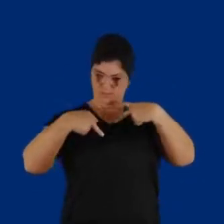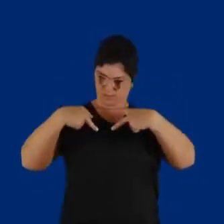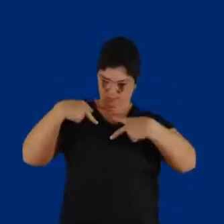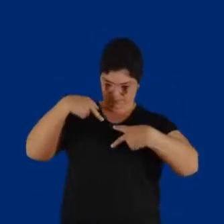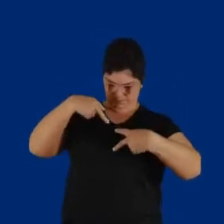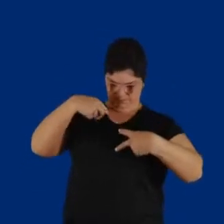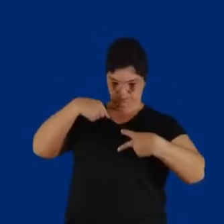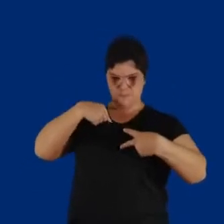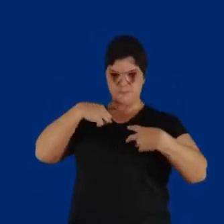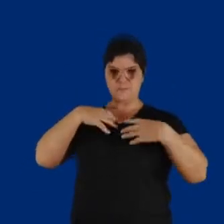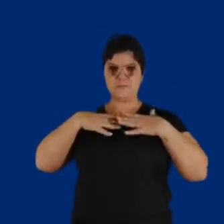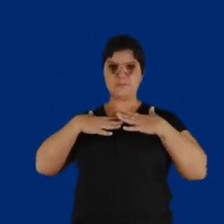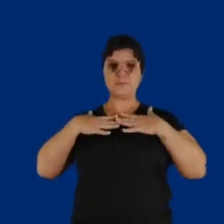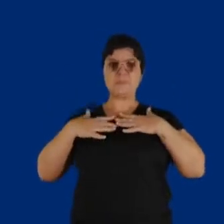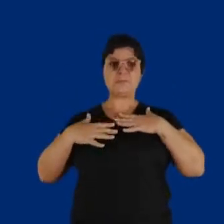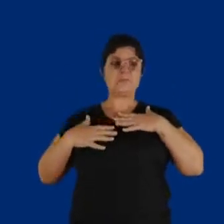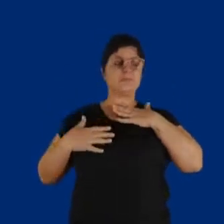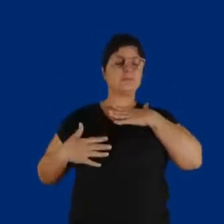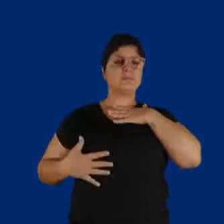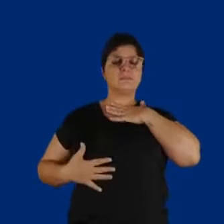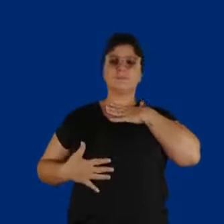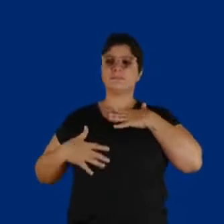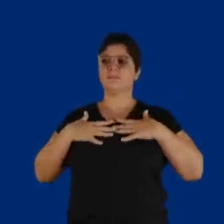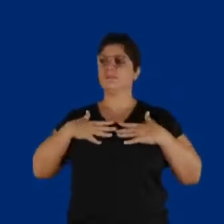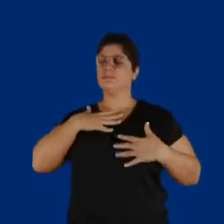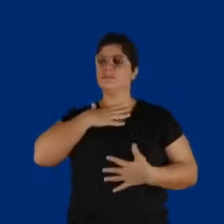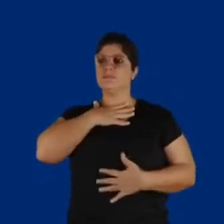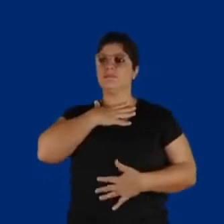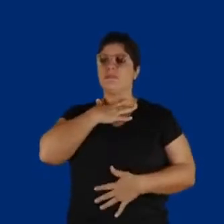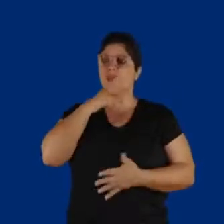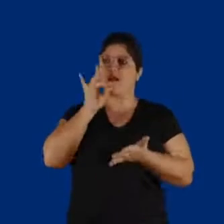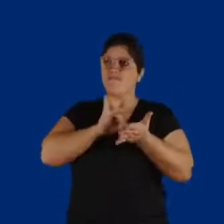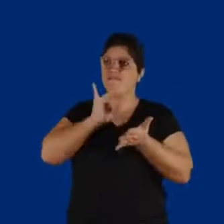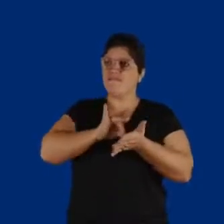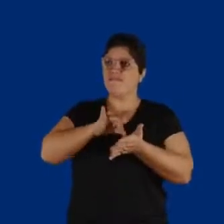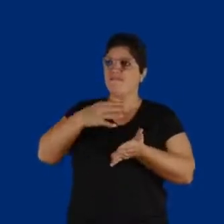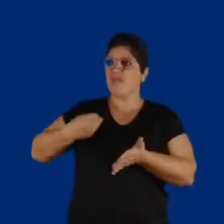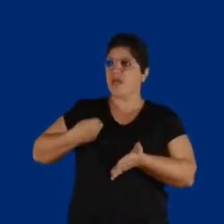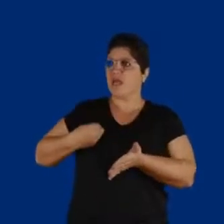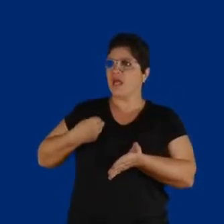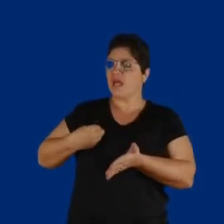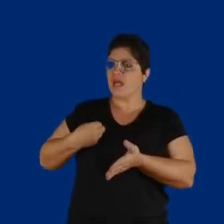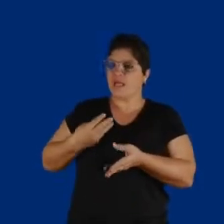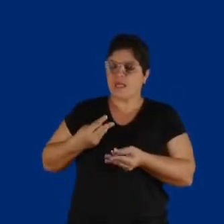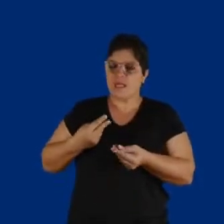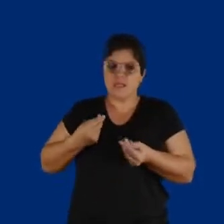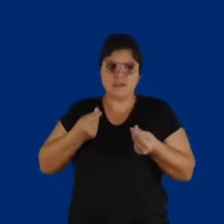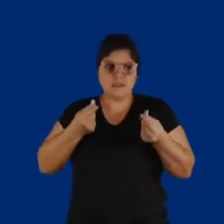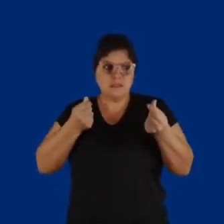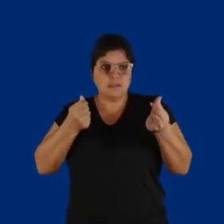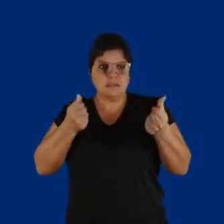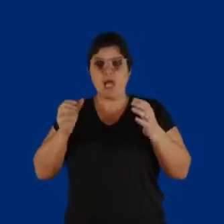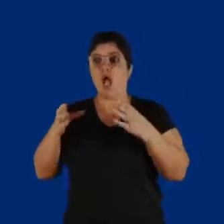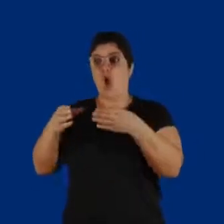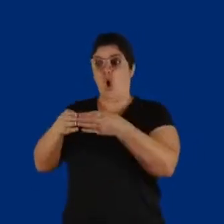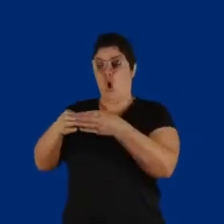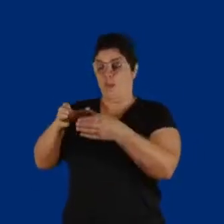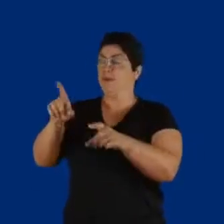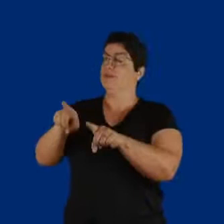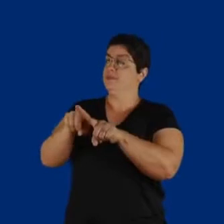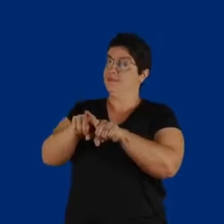precisamos tocar nossos próprios corpos, as nossas próprias realidades e a nossa comunidade.